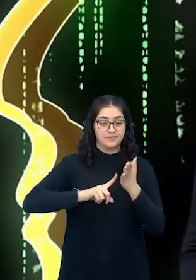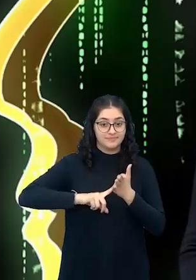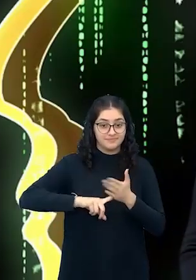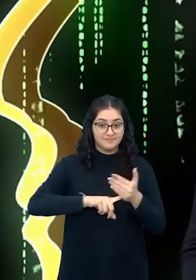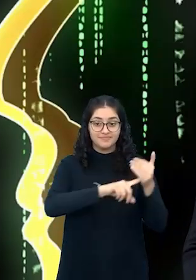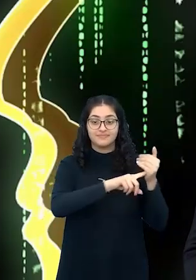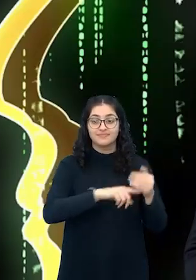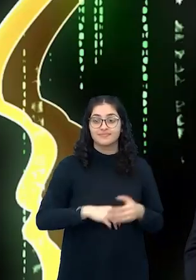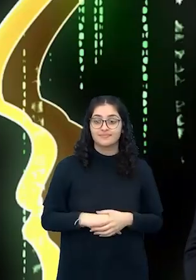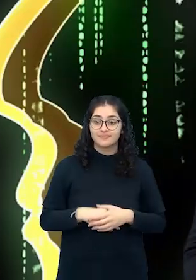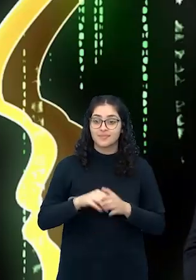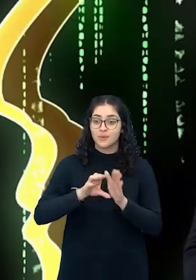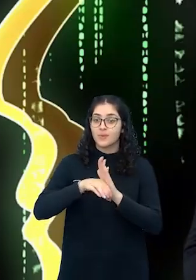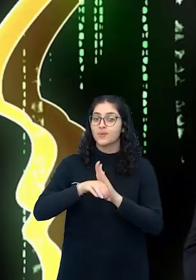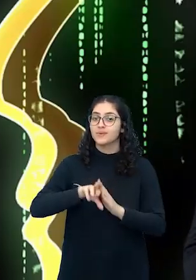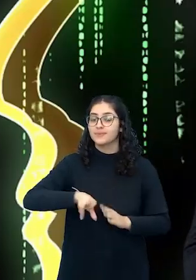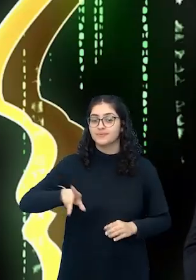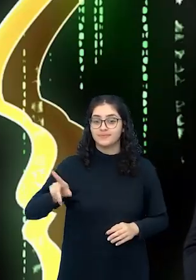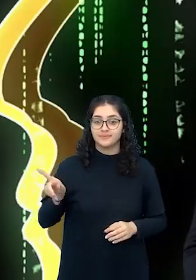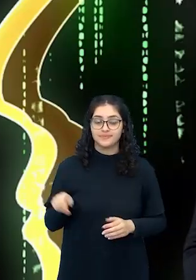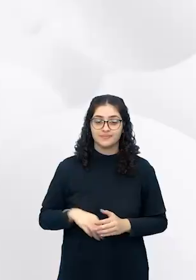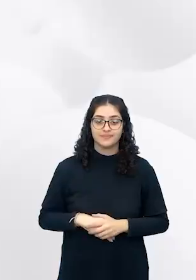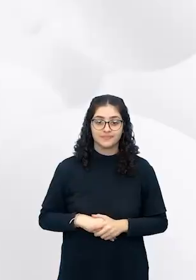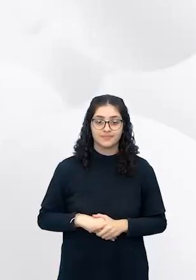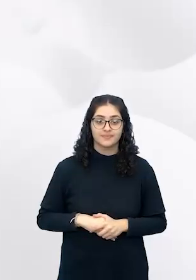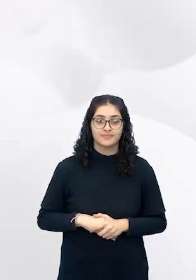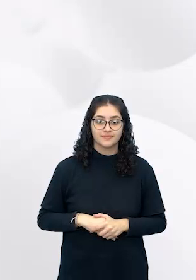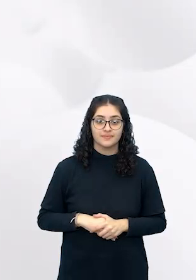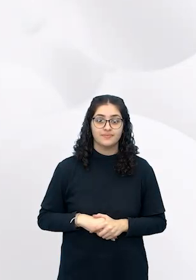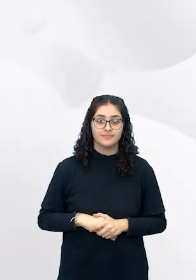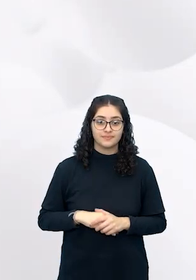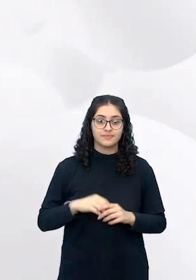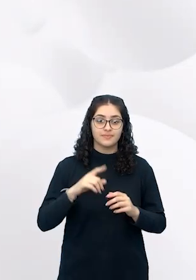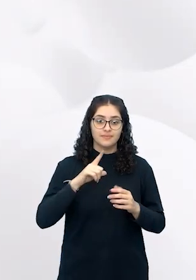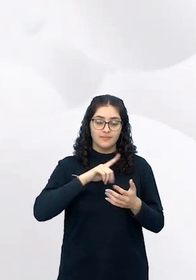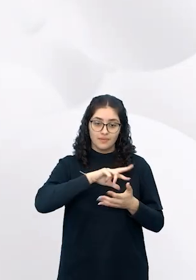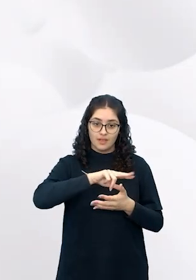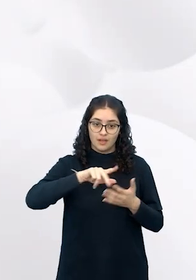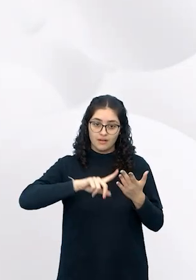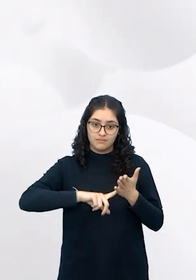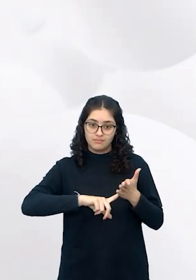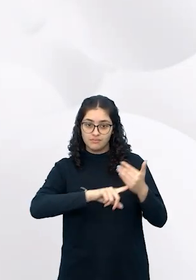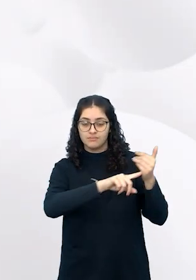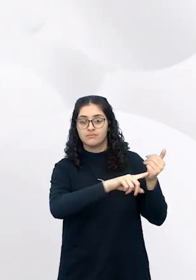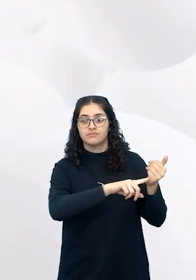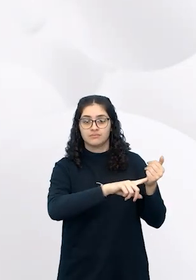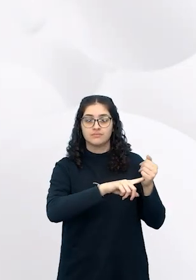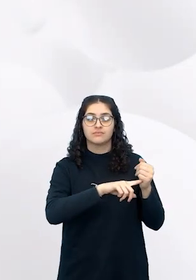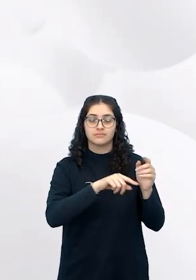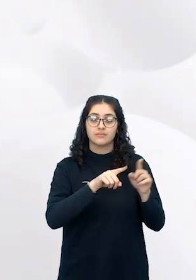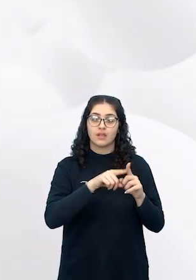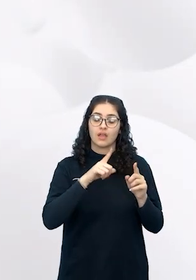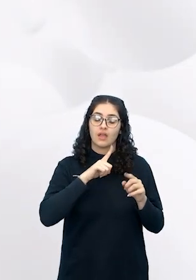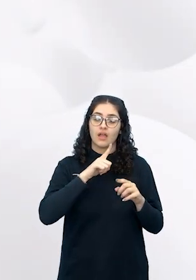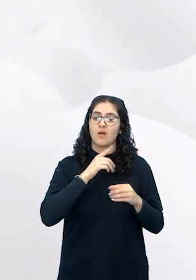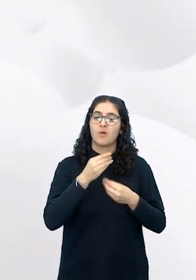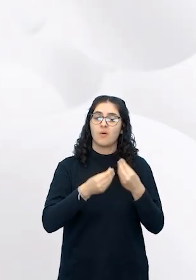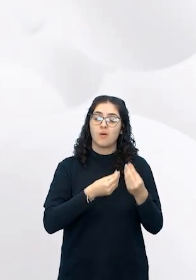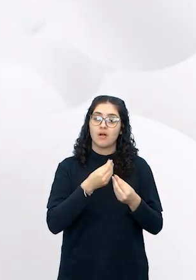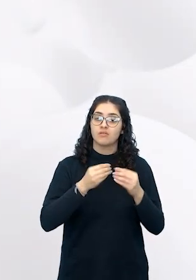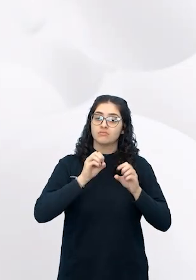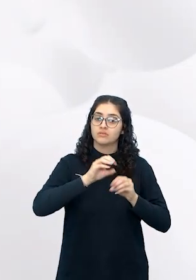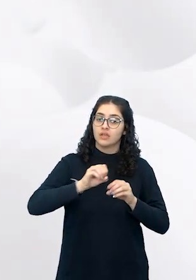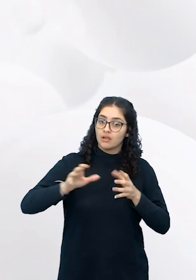O próximo conceito. Então, os usos das TEDx têm como objetivo apoiar os professores na implementação de metodologias de